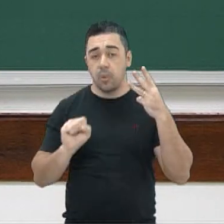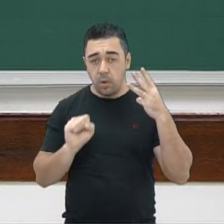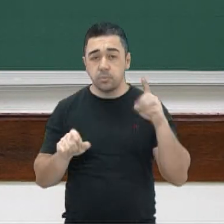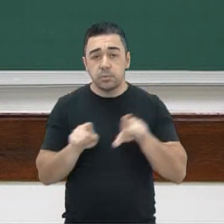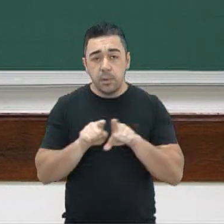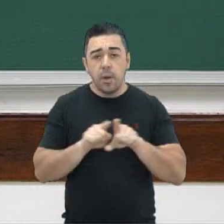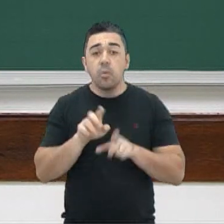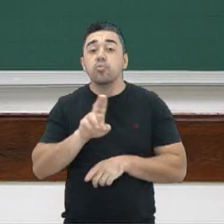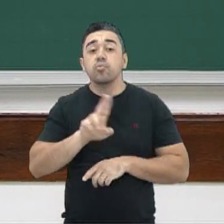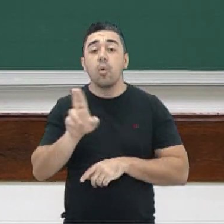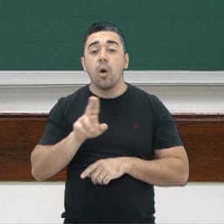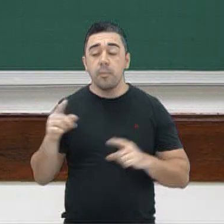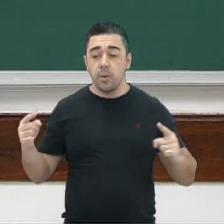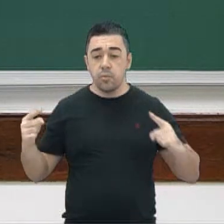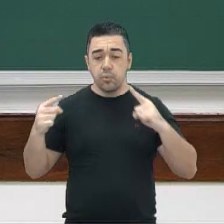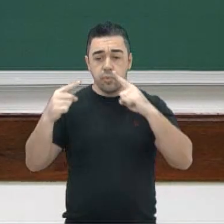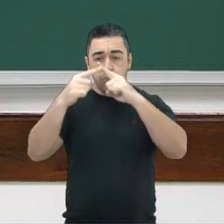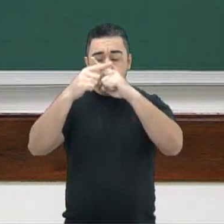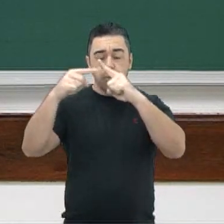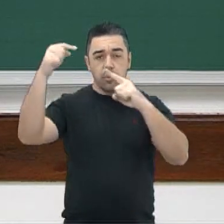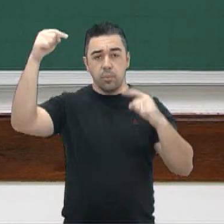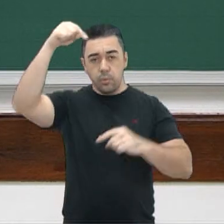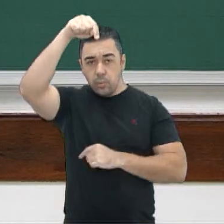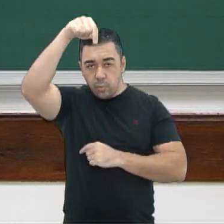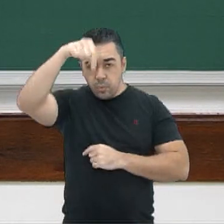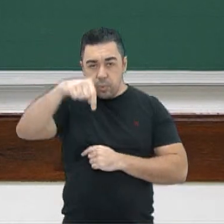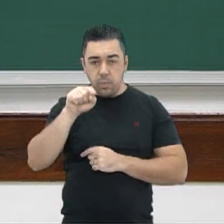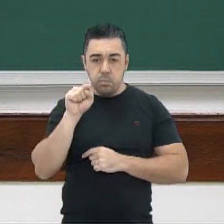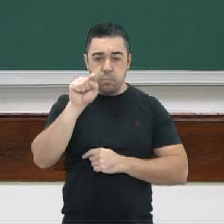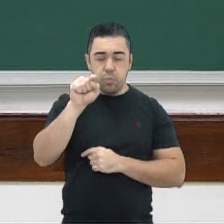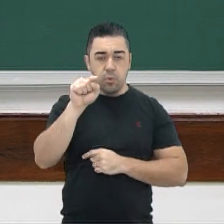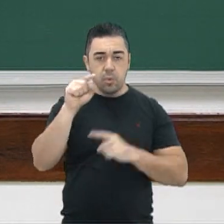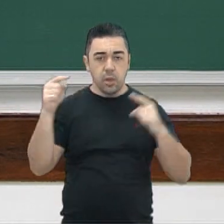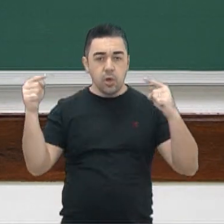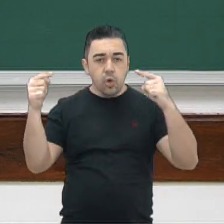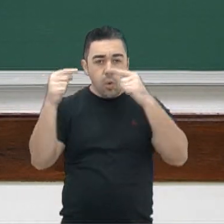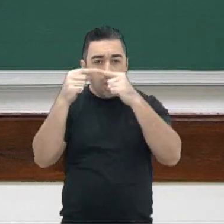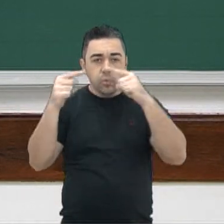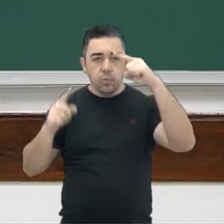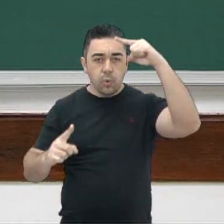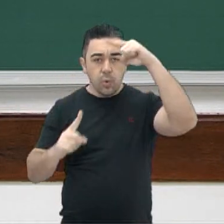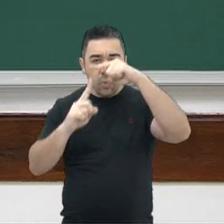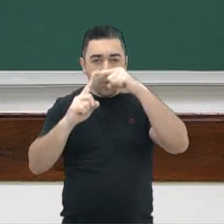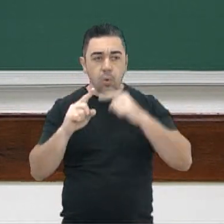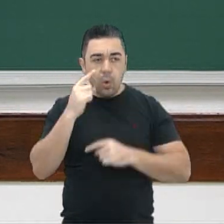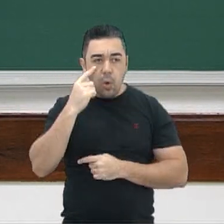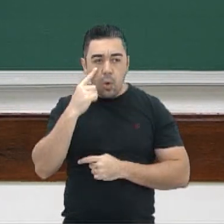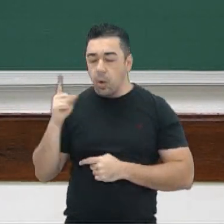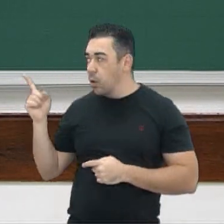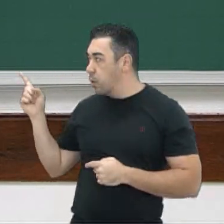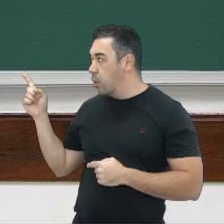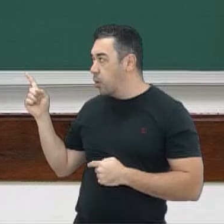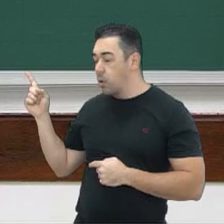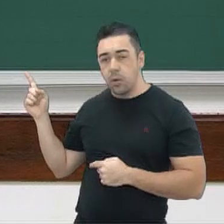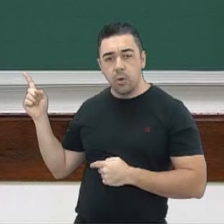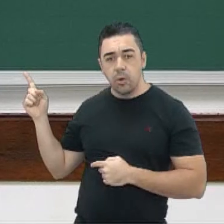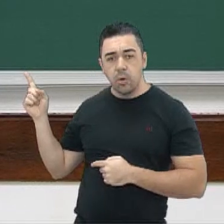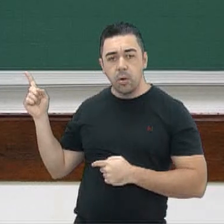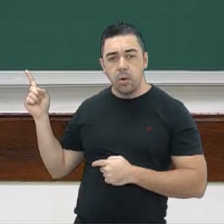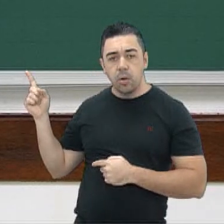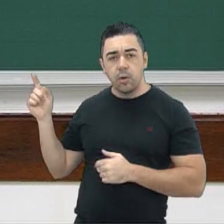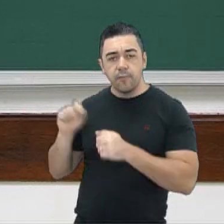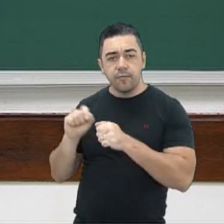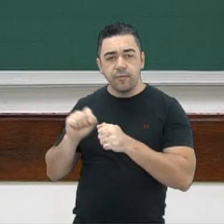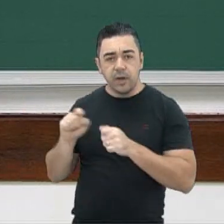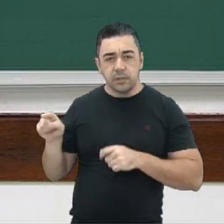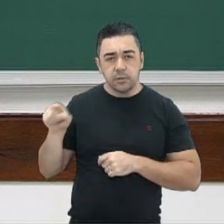eu dou ao encontro dessas 3 aqui, ó, alturas ao serem traçadas